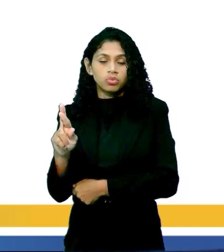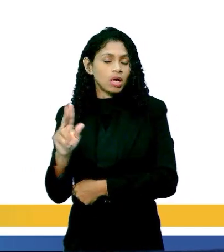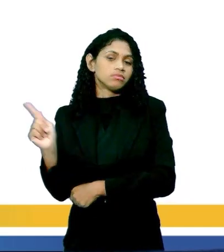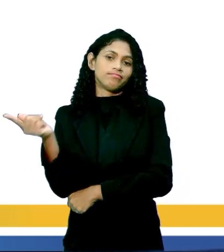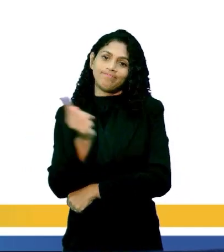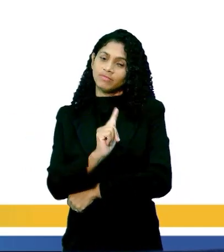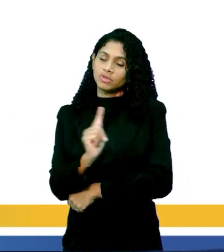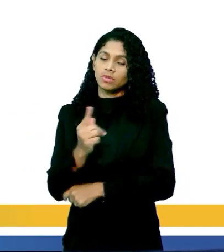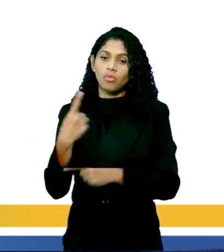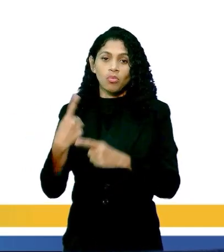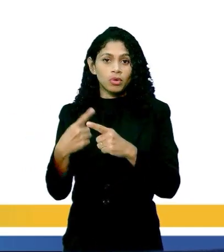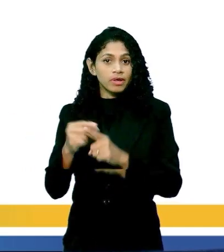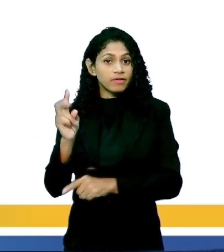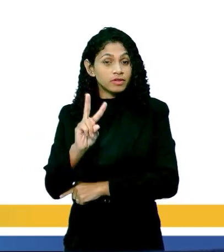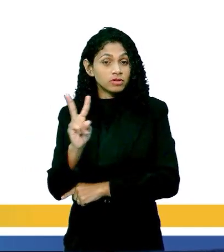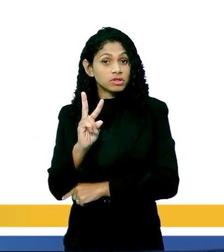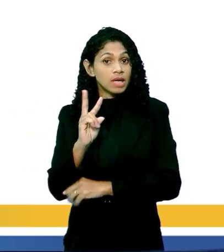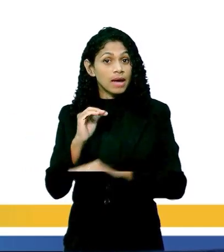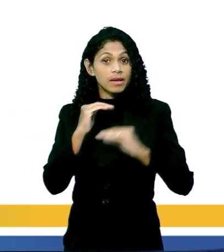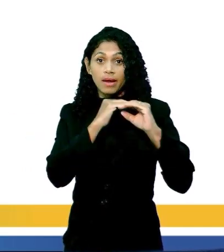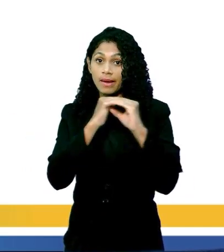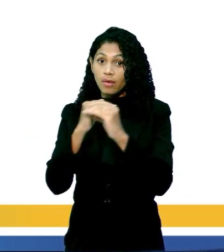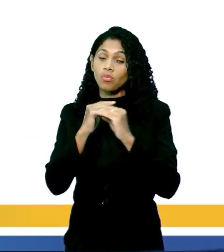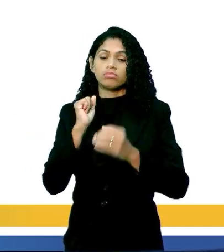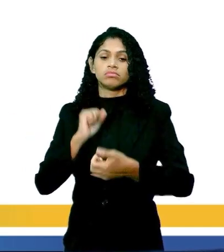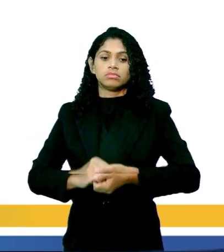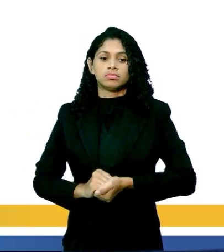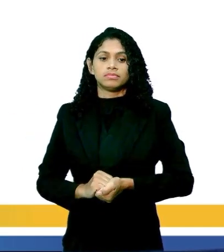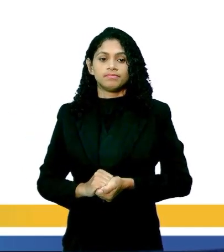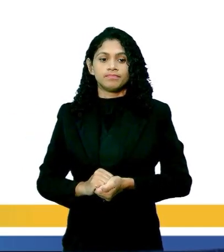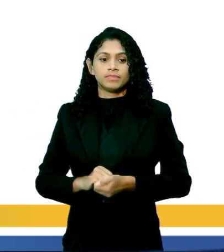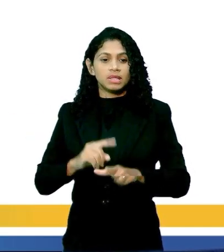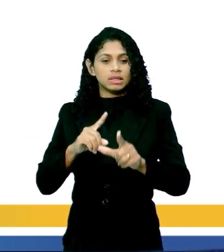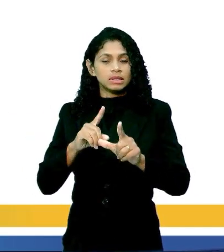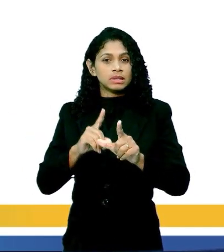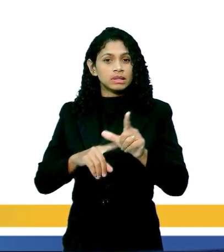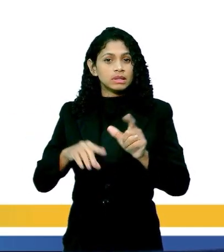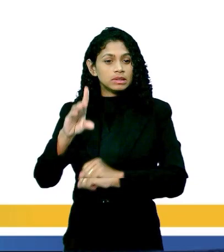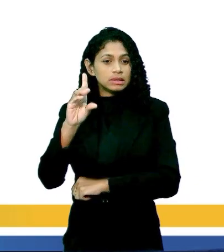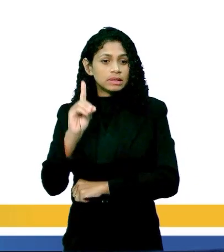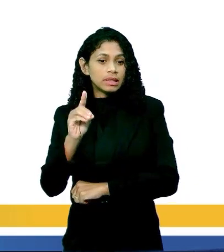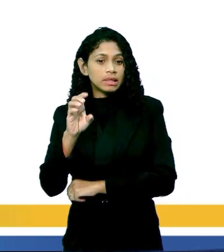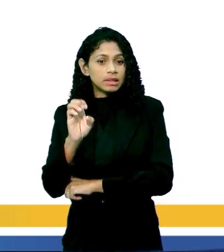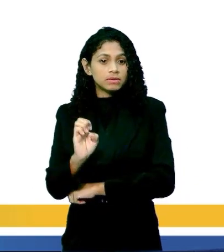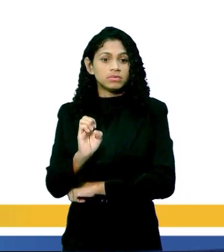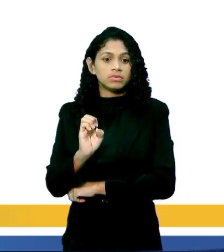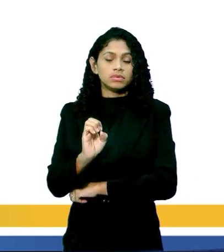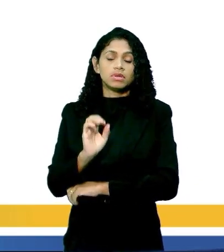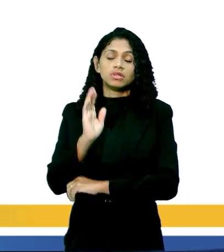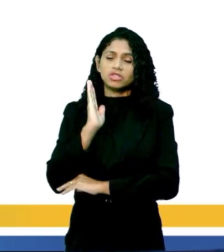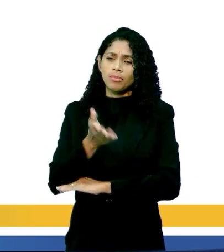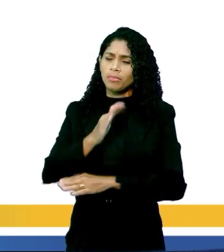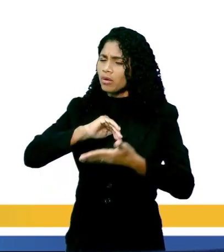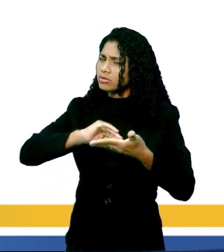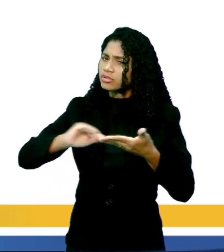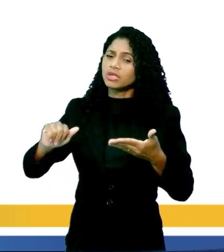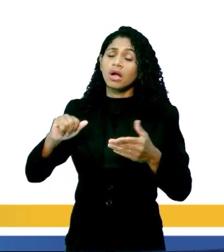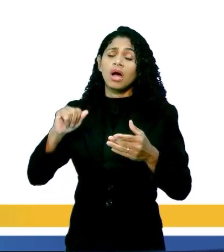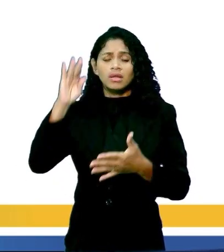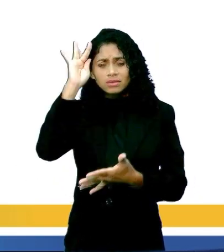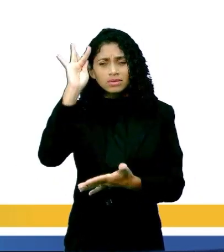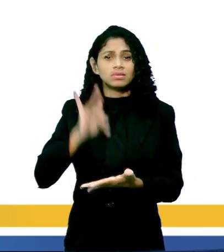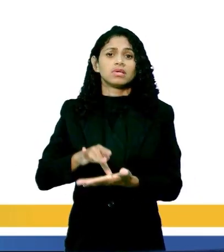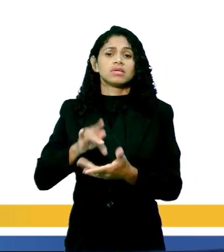obviamente não, a velocidade será a mesma. E na letra D e E, são distratores que a gente já pode eliminar de certeza. Se